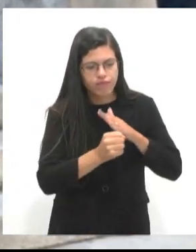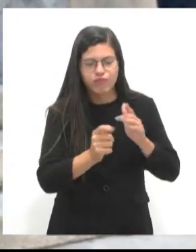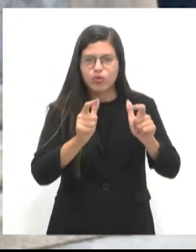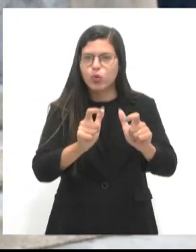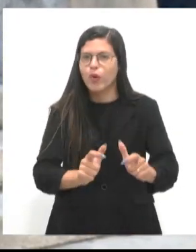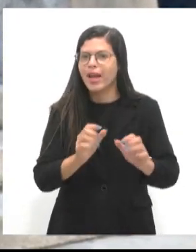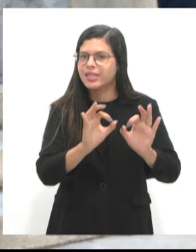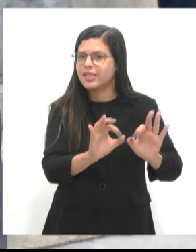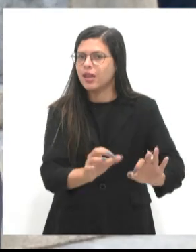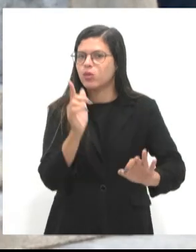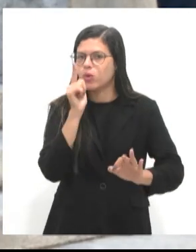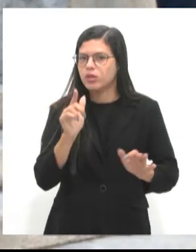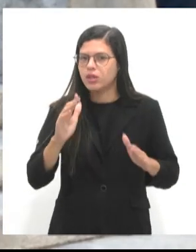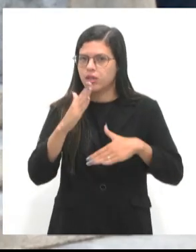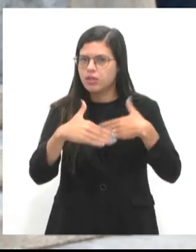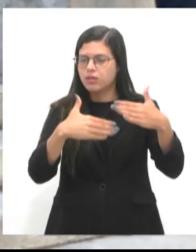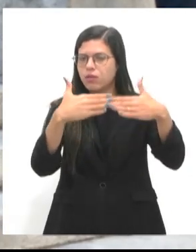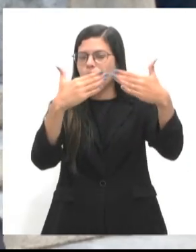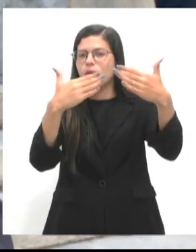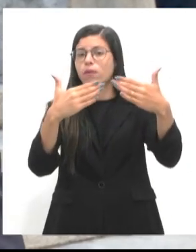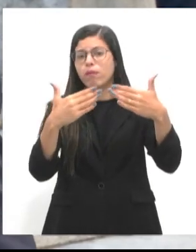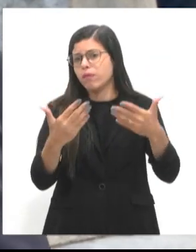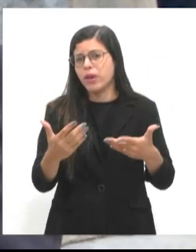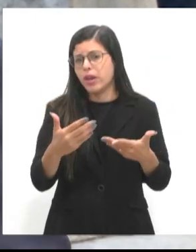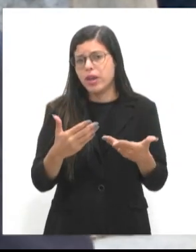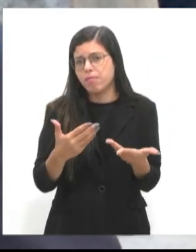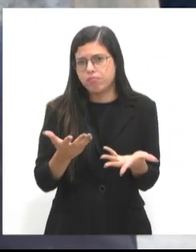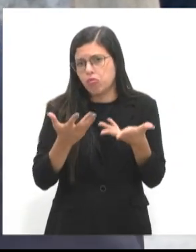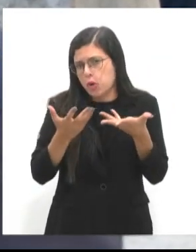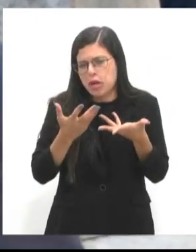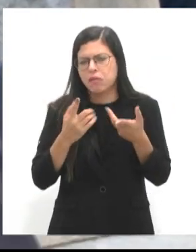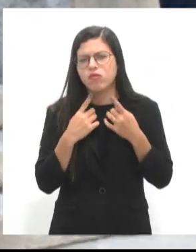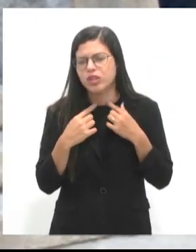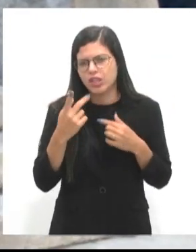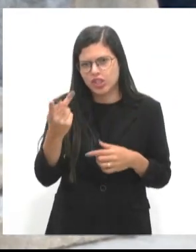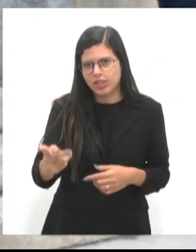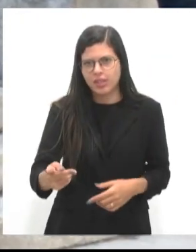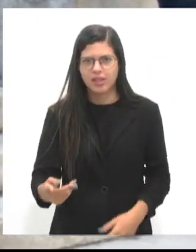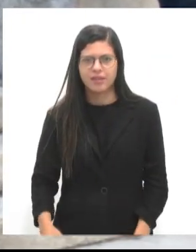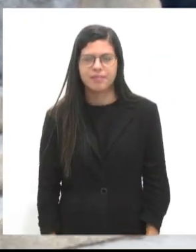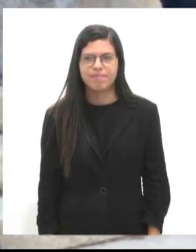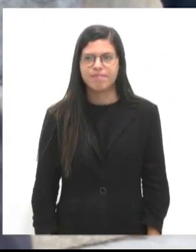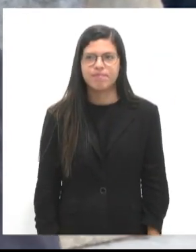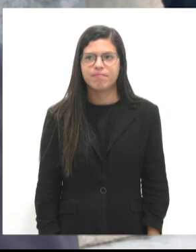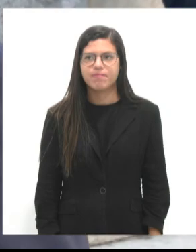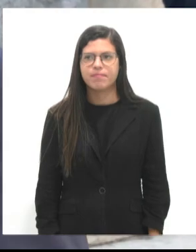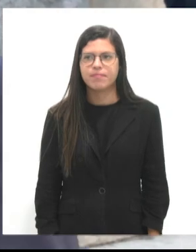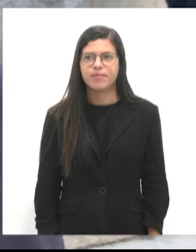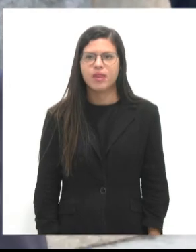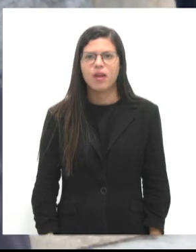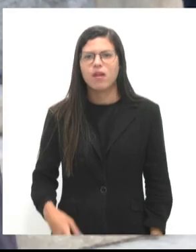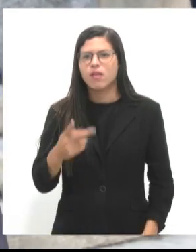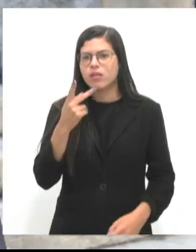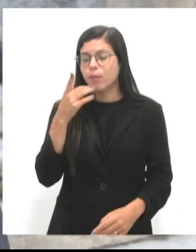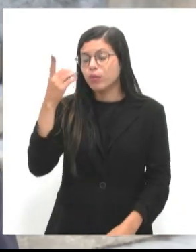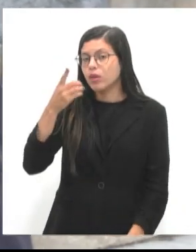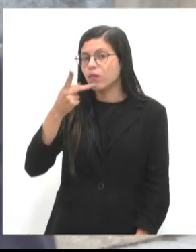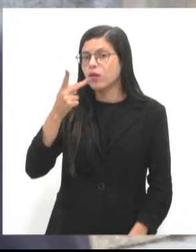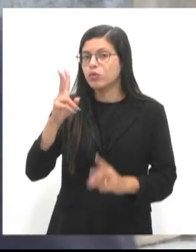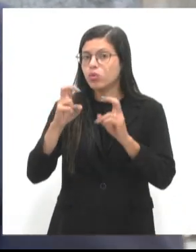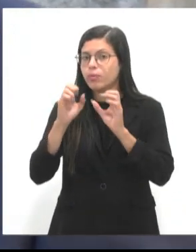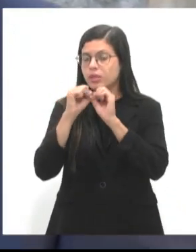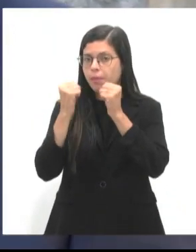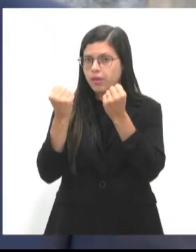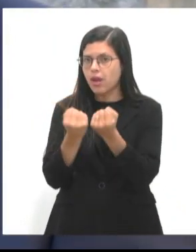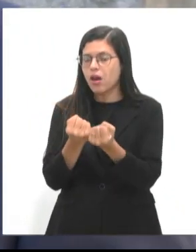se desenvolva e consiga ser o que ele quer ser, né? Deputado, falando um pouquinho a respeito do seminário que acontece daqui a pouquinho, às 9h30 da manhã, aqui no